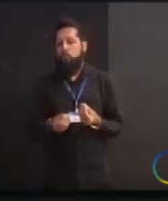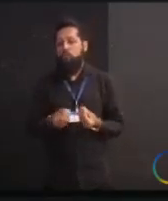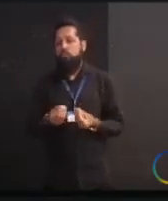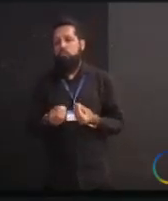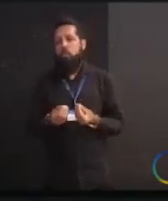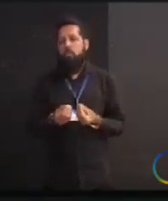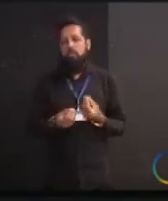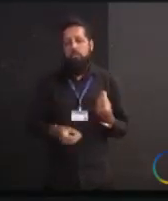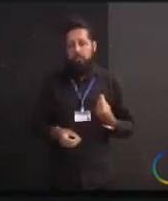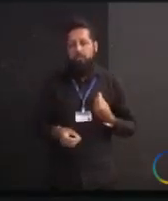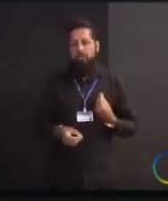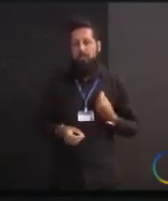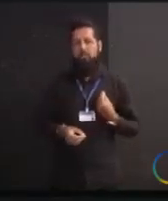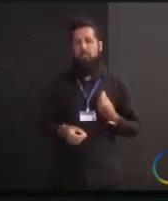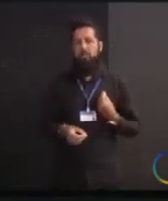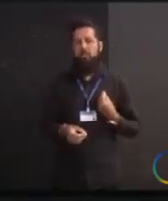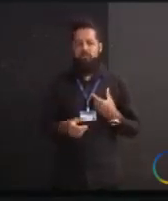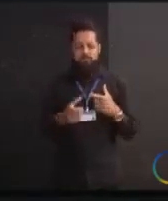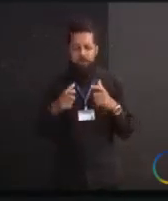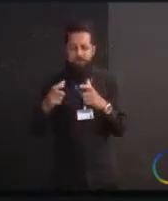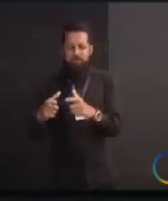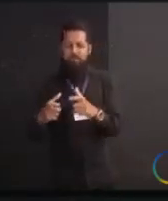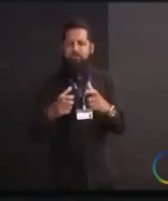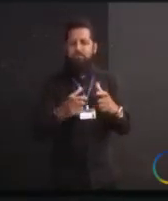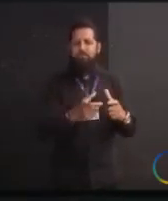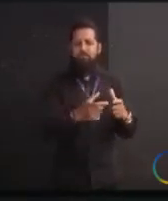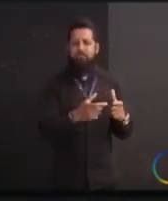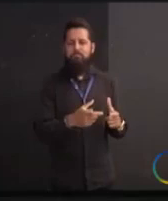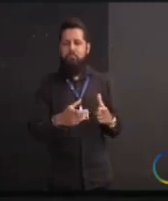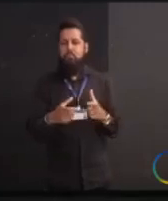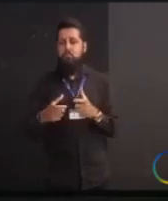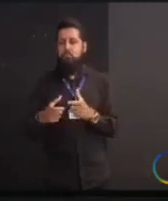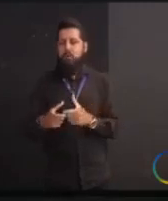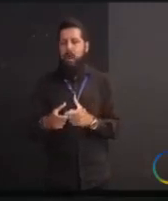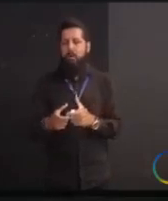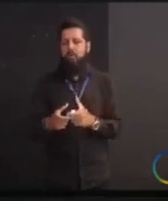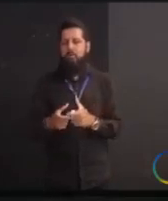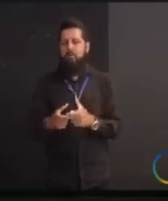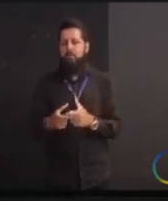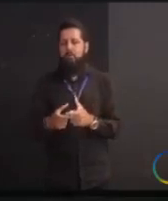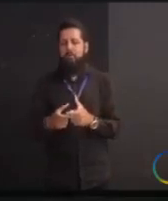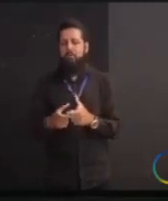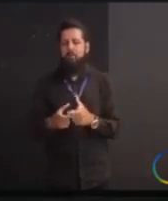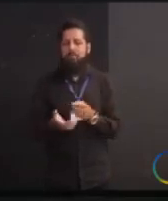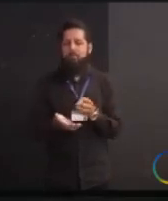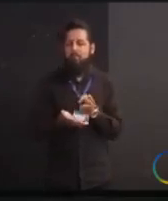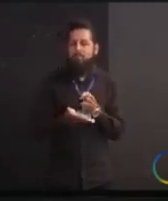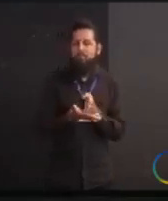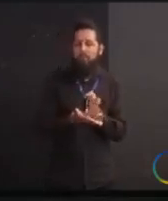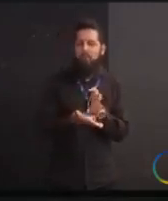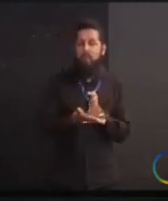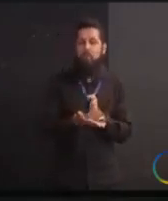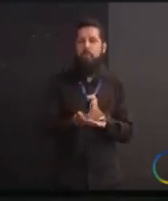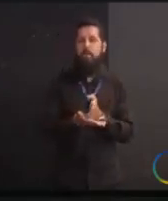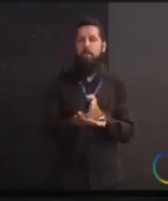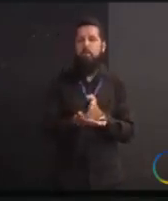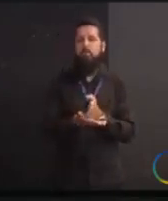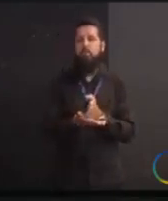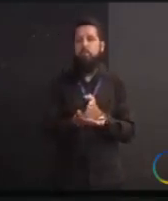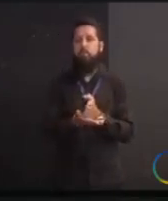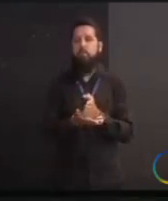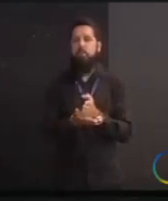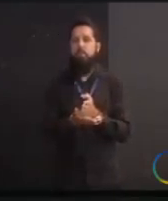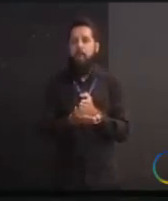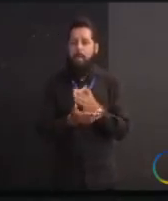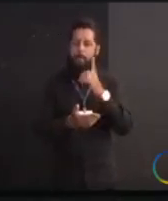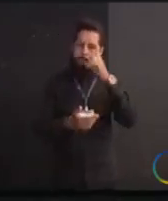instituições, no nosso trabalho, na via pública? Difícil. Uma vez